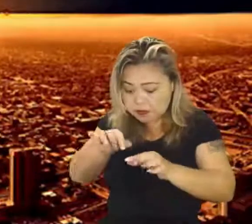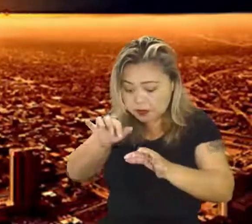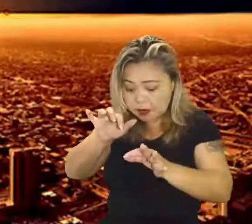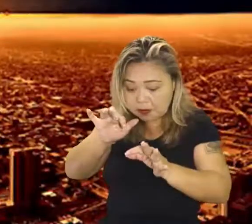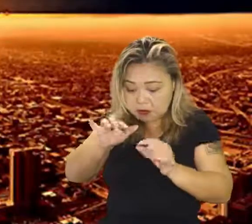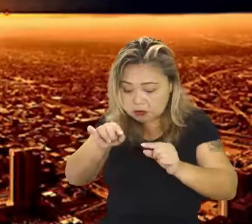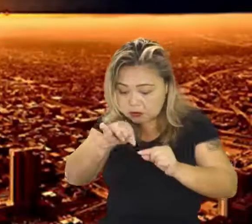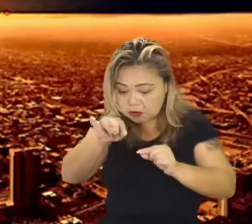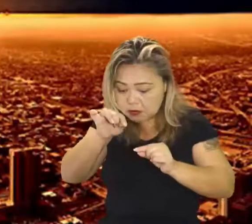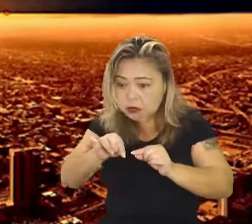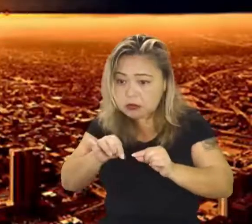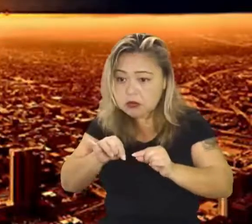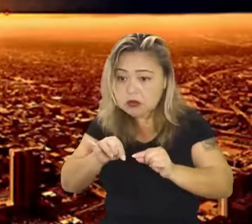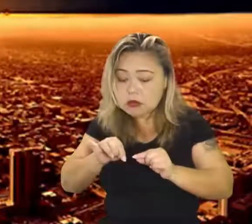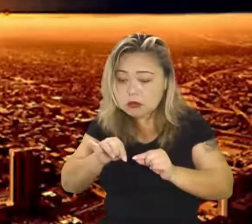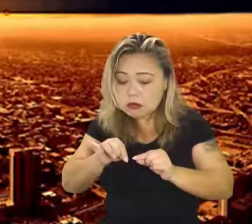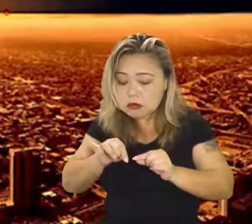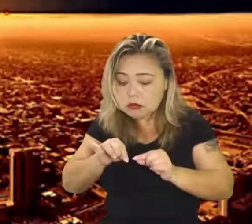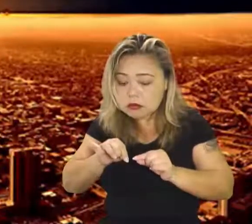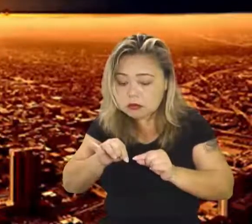ser apertado